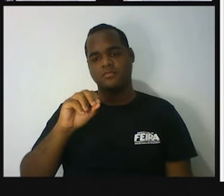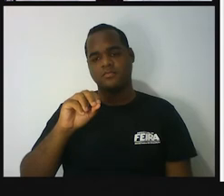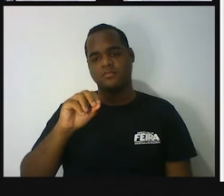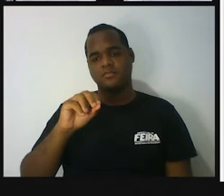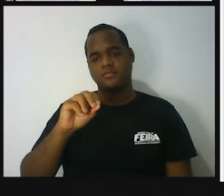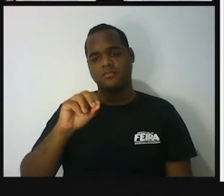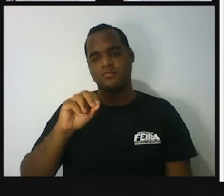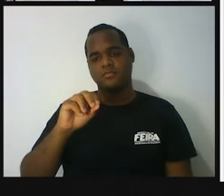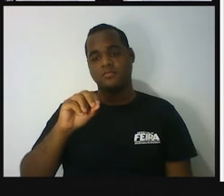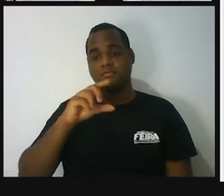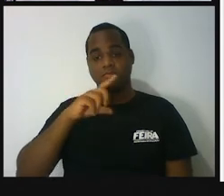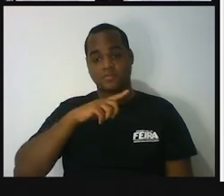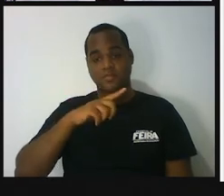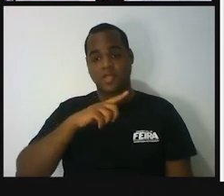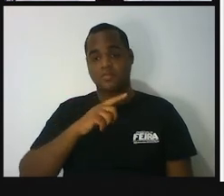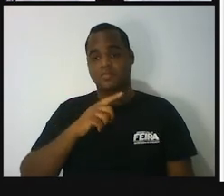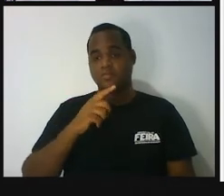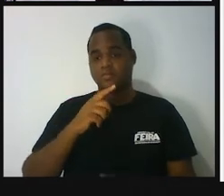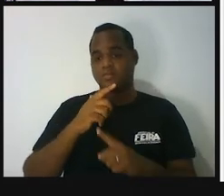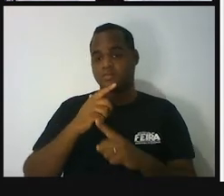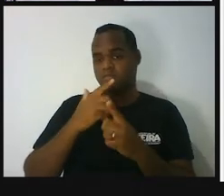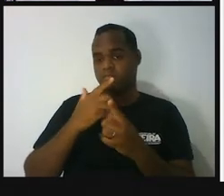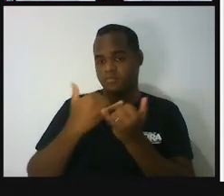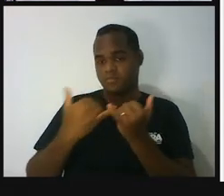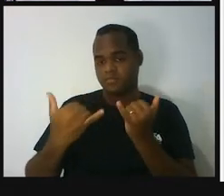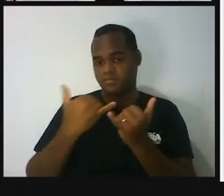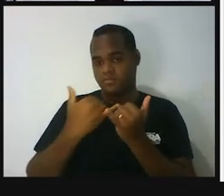as mesmas